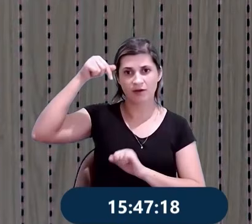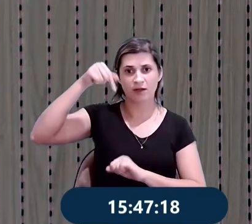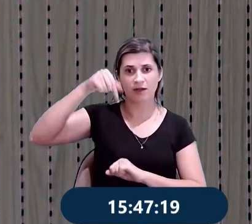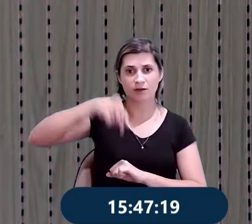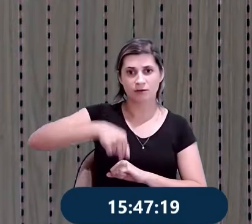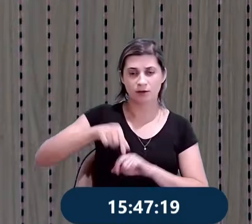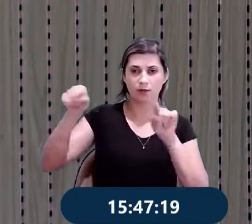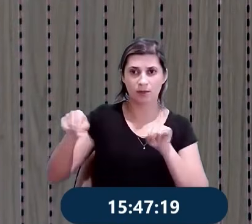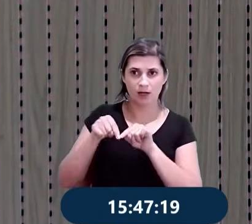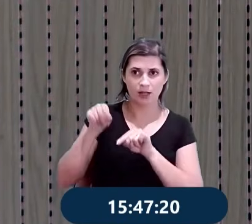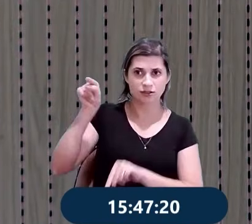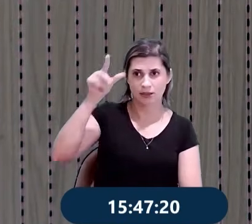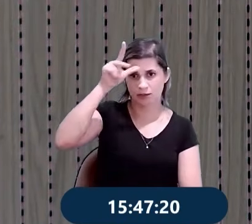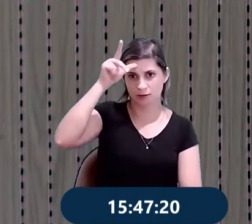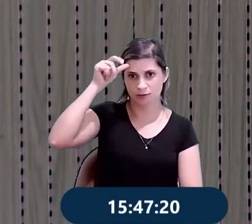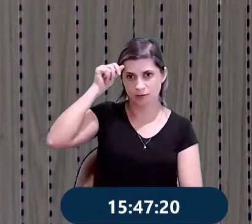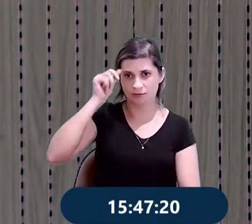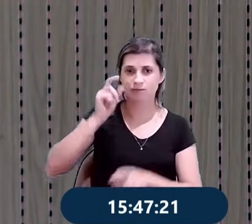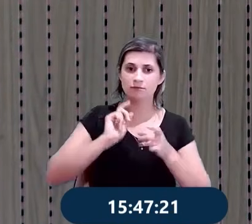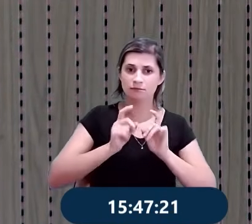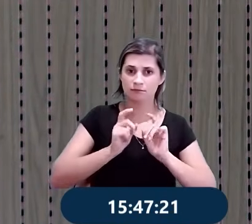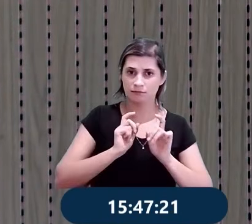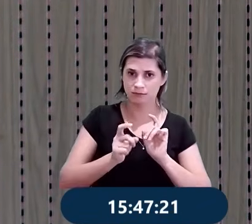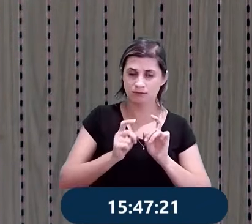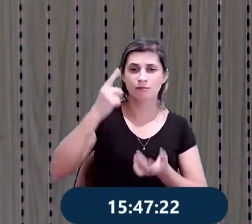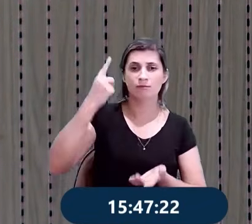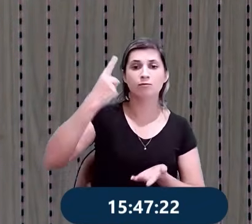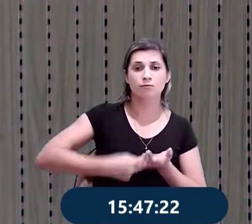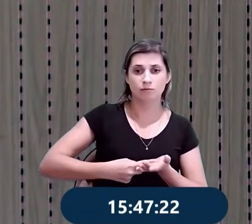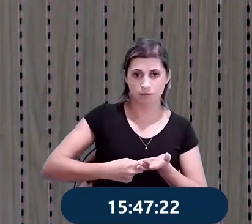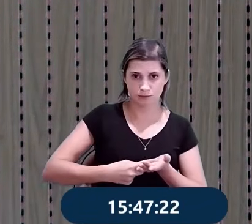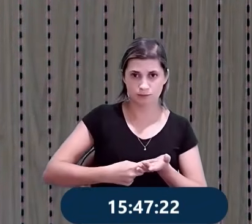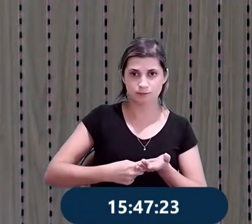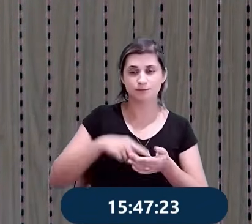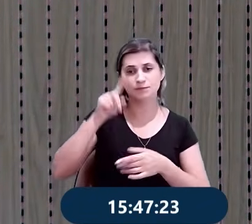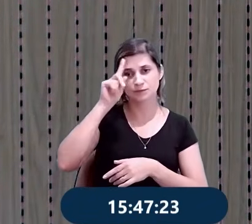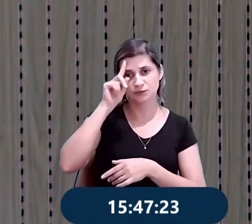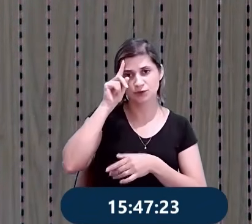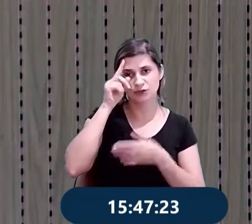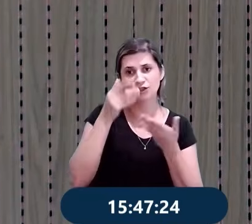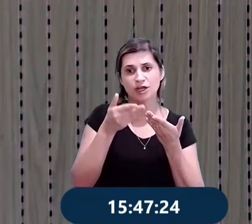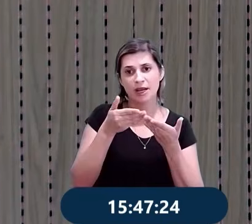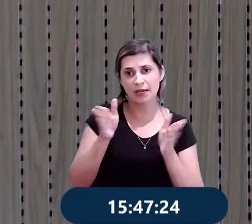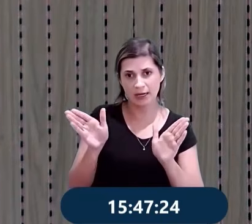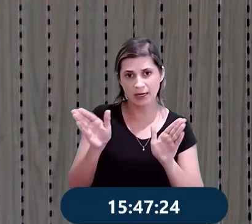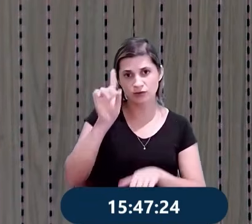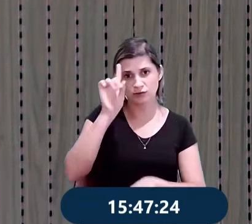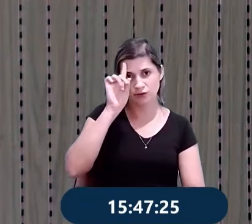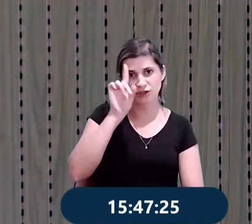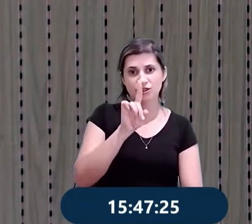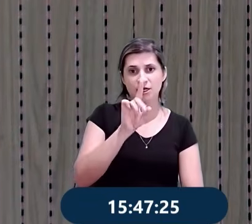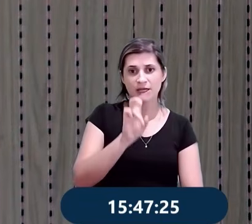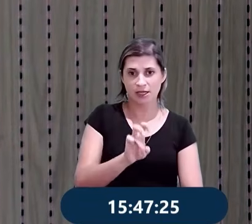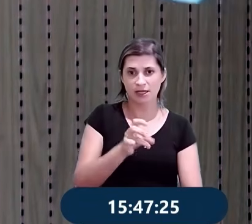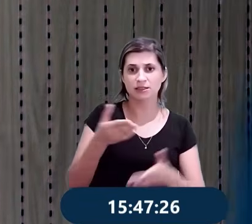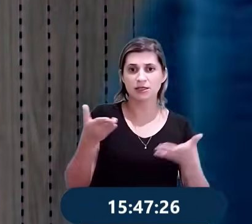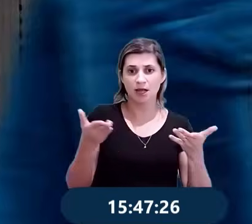ficaram determinadas, as datas de início, que inclusive dia 15 agora, e depois tivemos reuniões com a